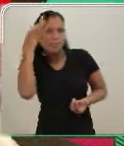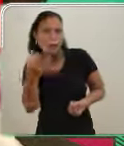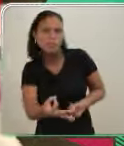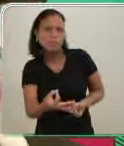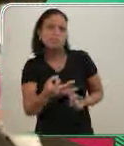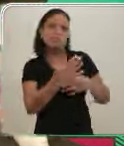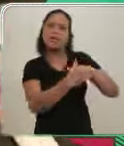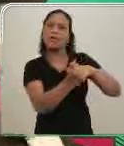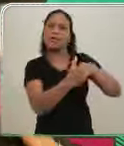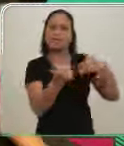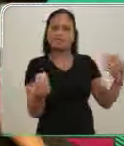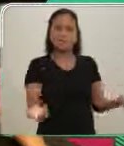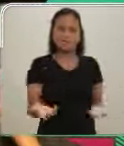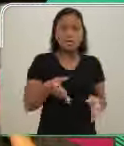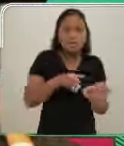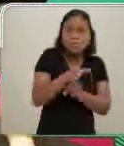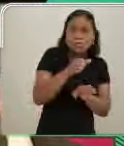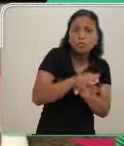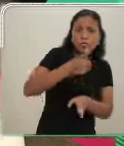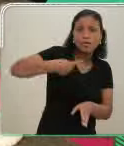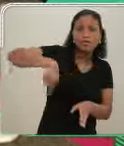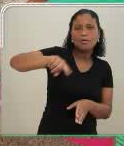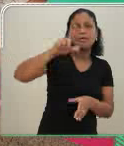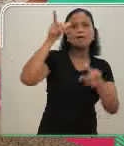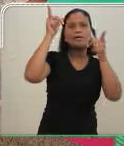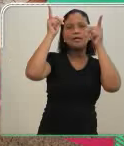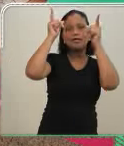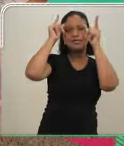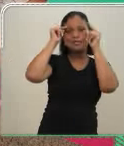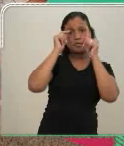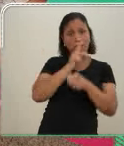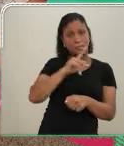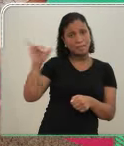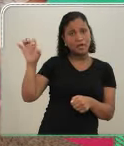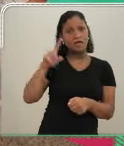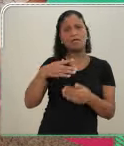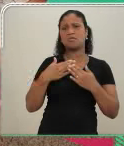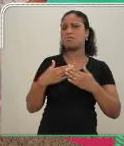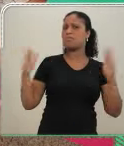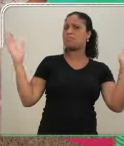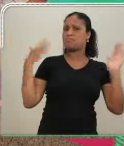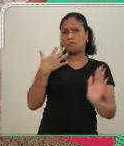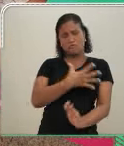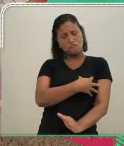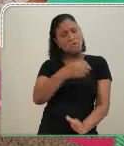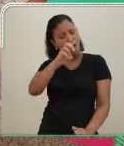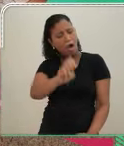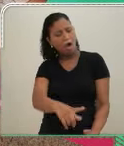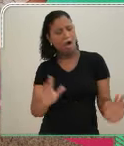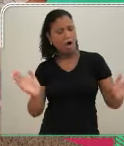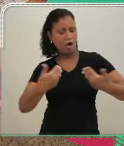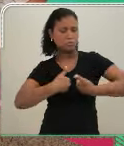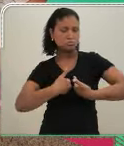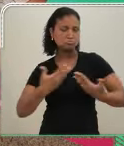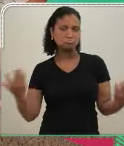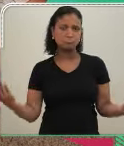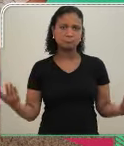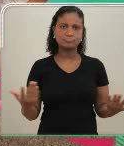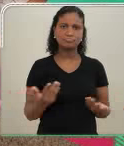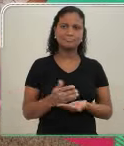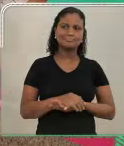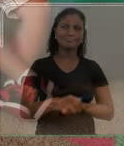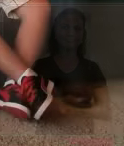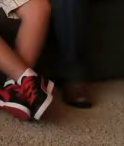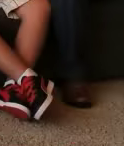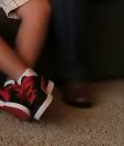amor, muita compreensão e muito carinho. E um conselho que vai aliviar muito esse pai é ele falar abertamente: